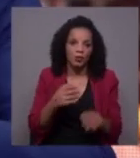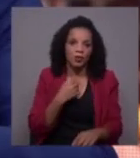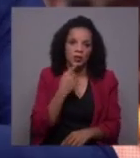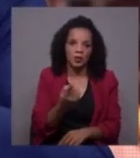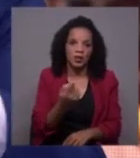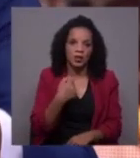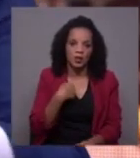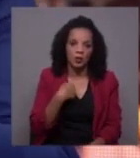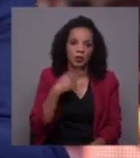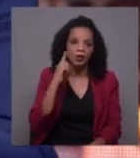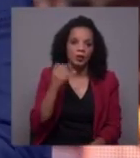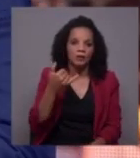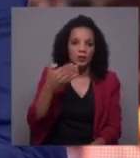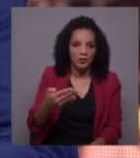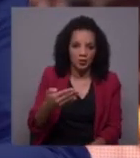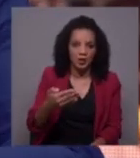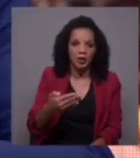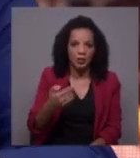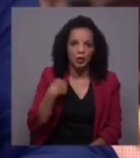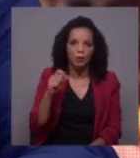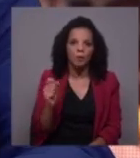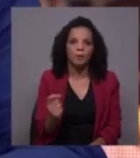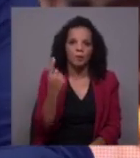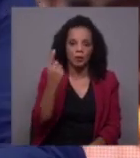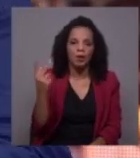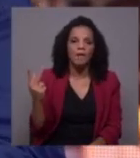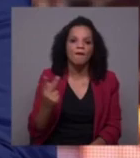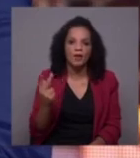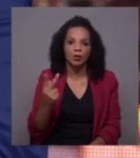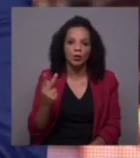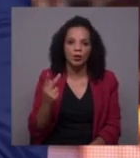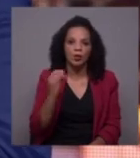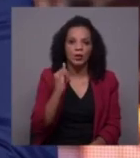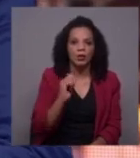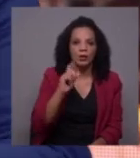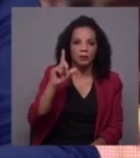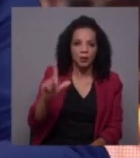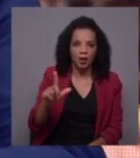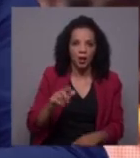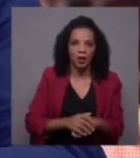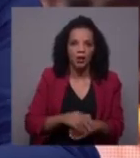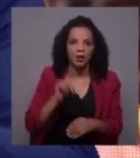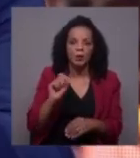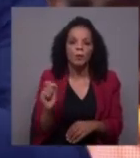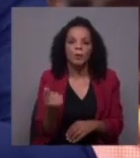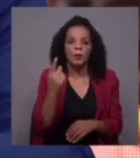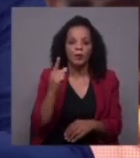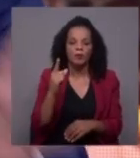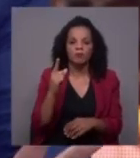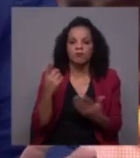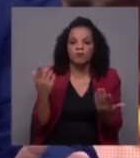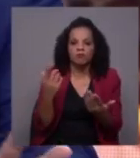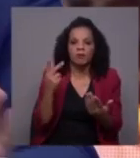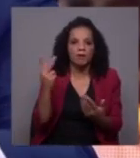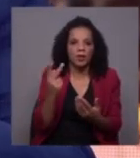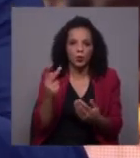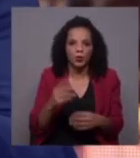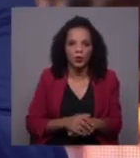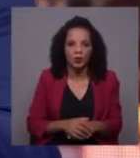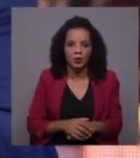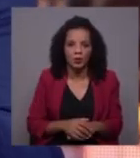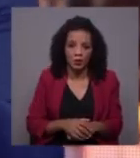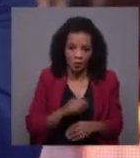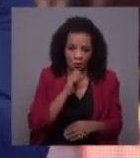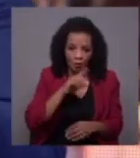dia 27, queiram os lisboetas, serei o primeiro vereador da Iniciativa Liberal e o primeiro vereador liberal. Portanto, não vou ser presidente. Que não possa